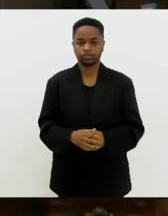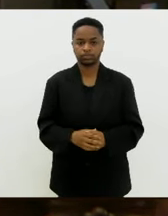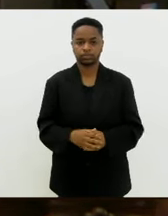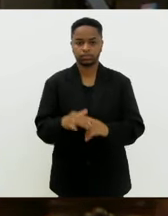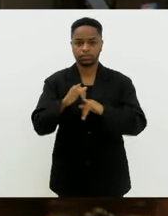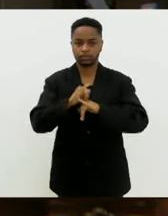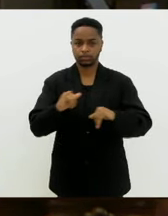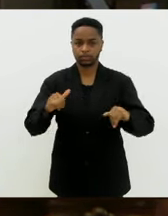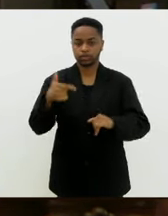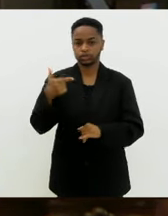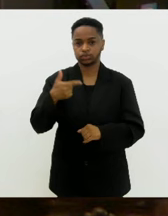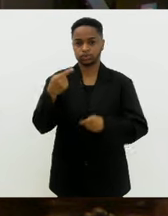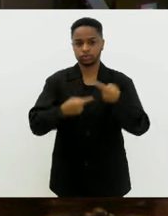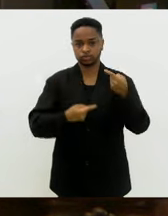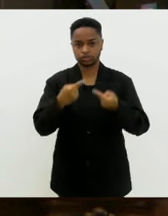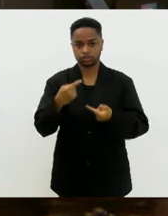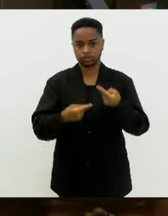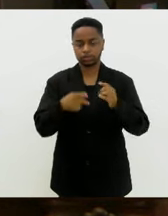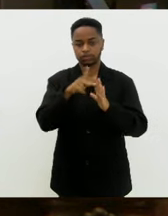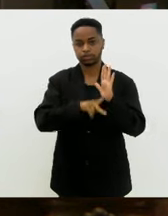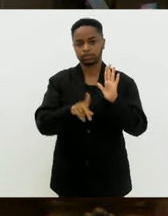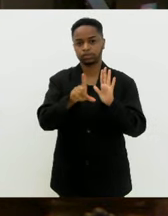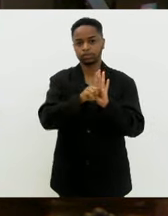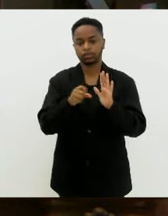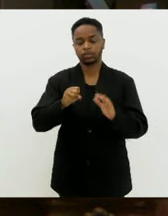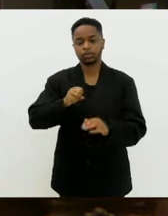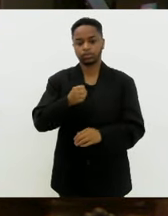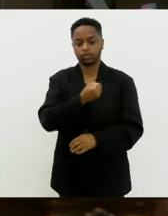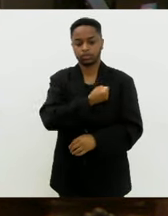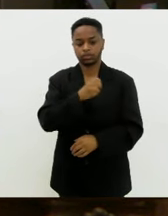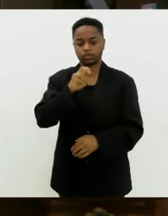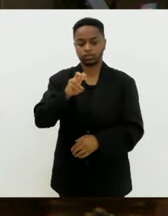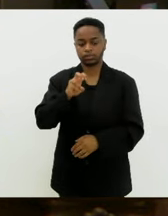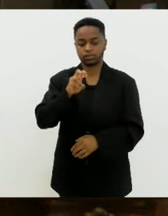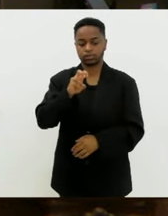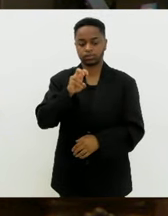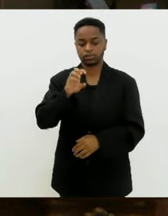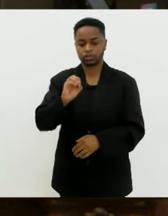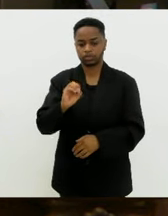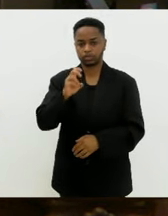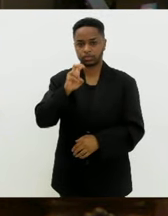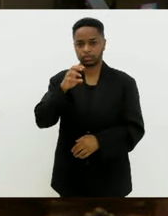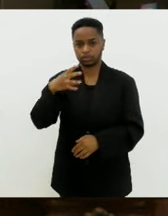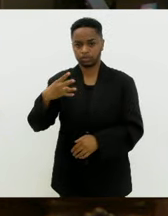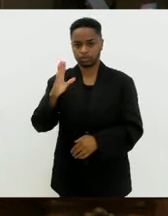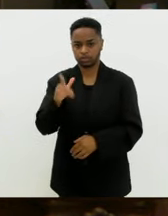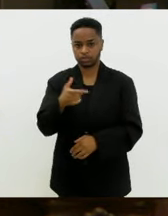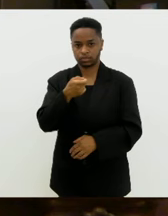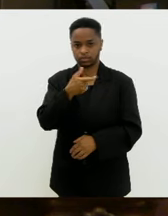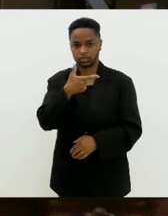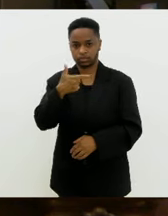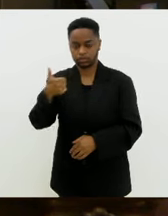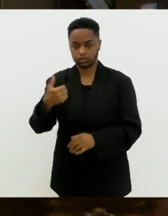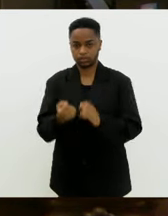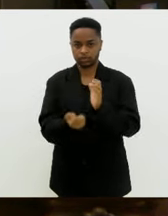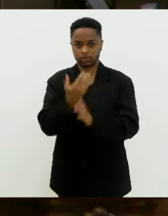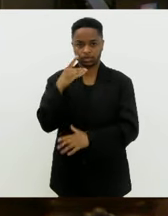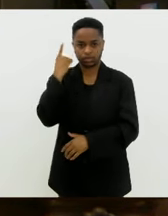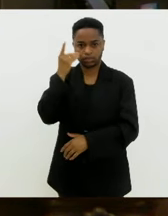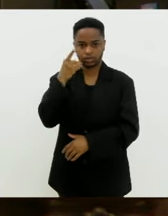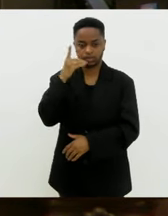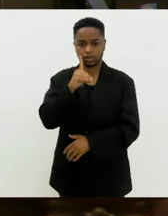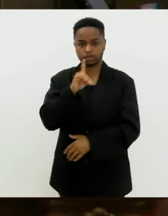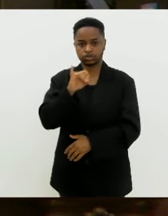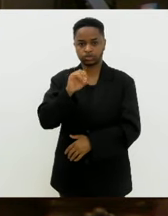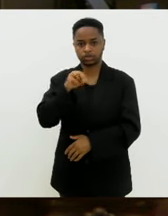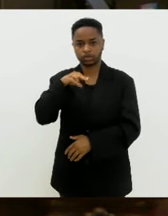Anuncio, em segunda discussão, projeto de lei número 5.054, de 2021, de autoria do deputado Dionísio